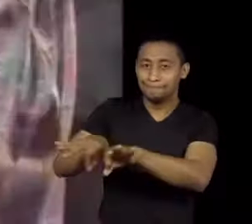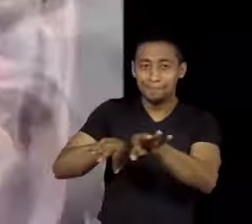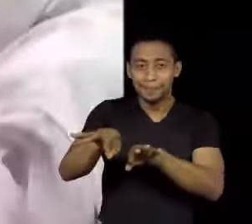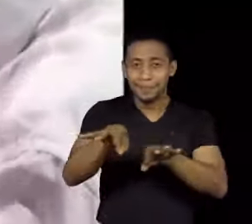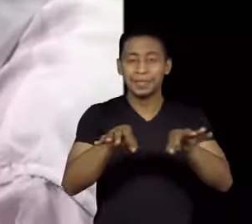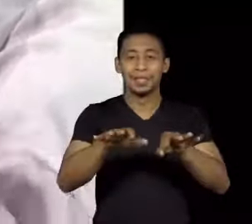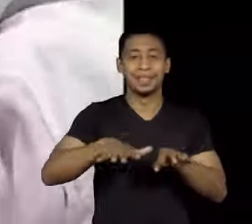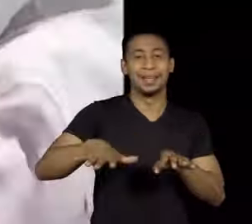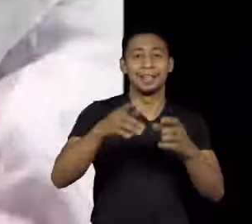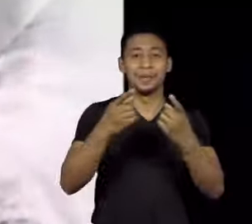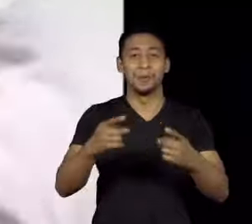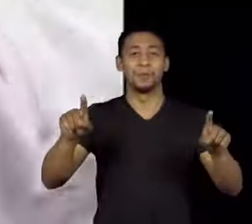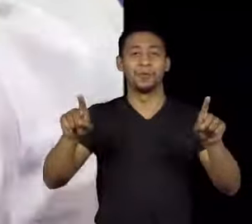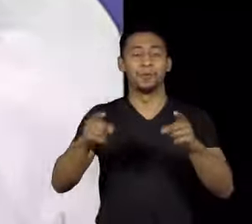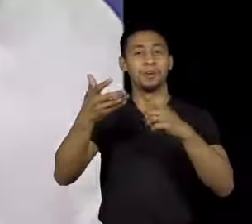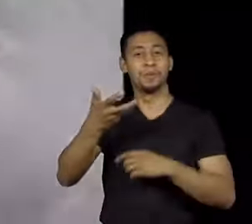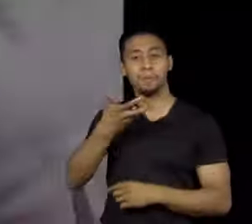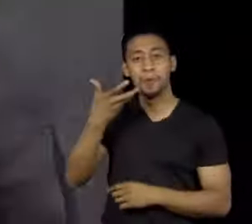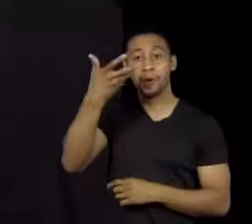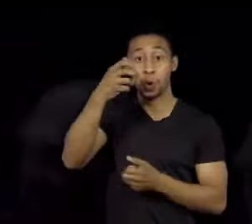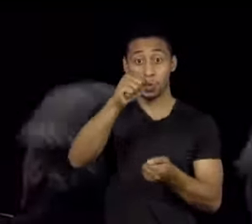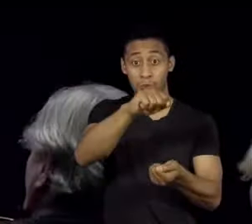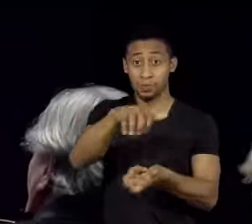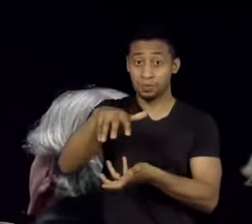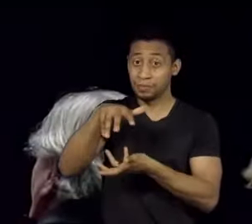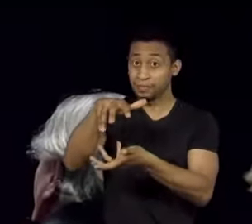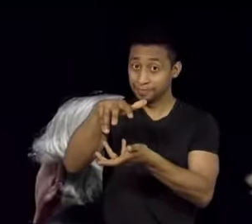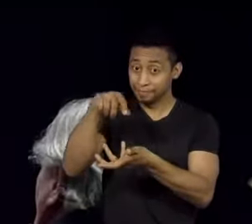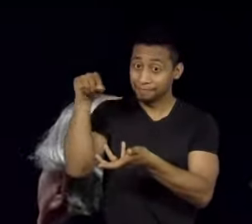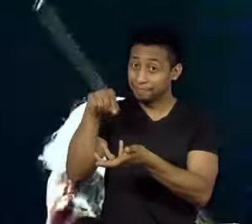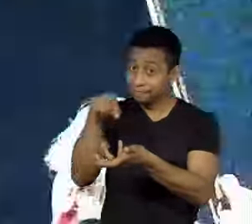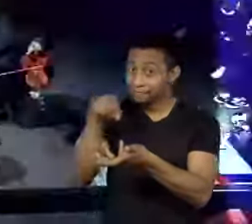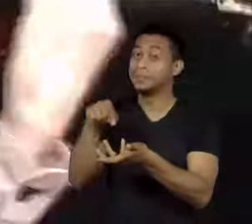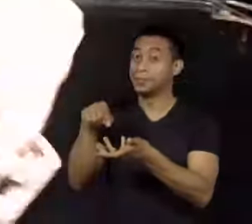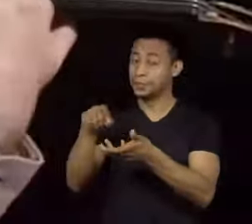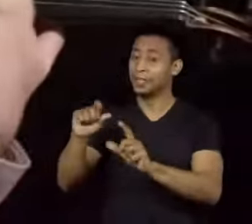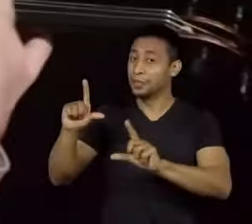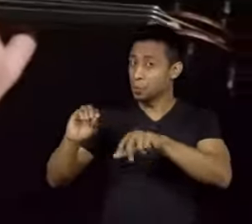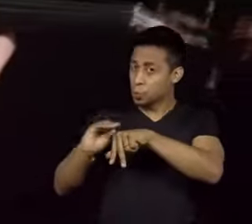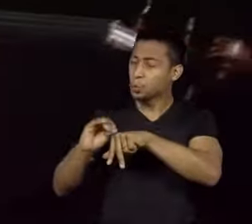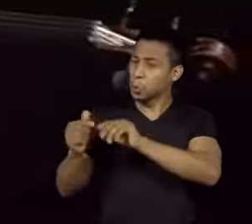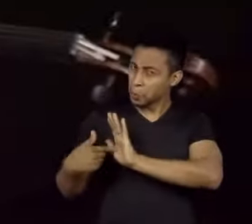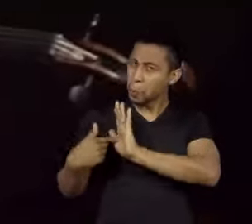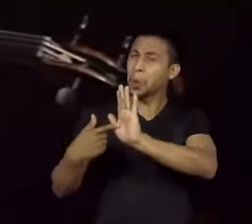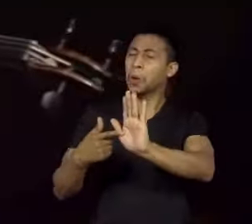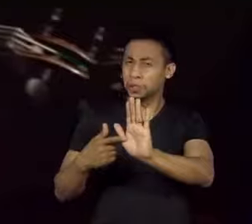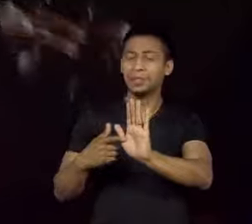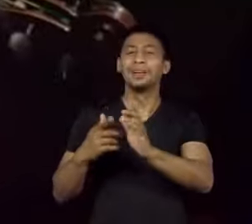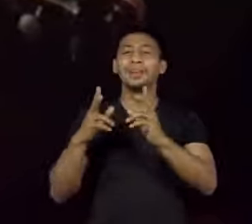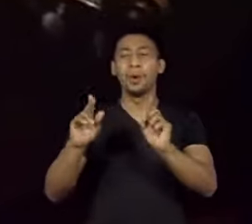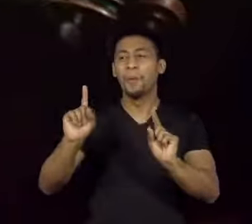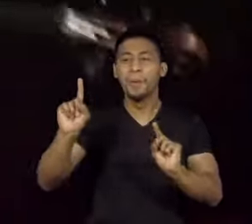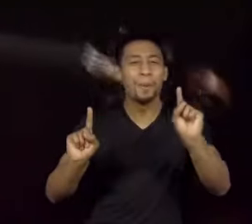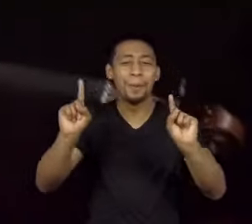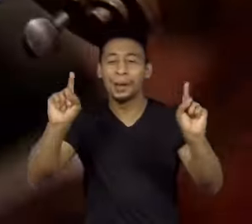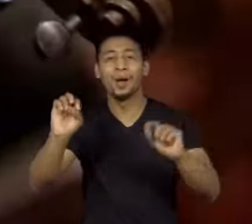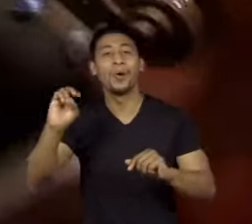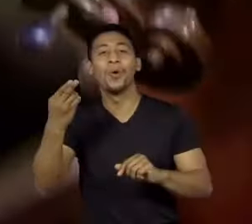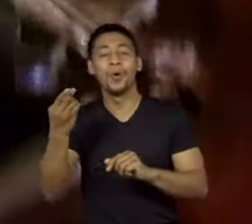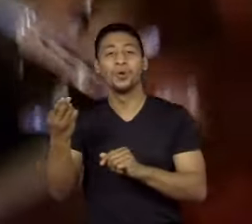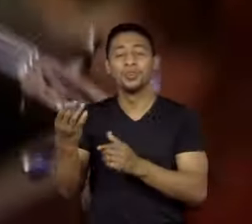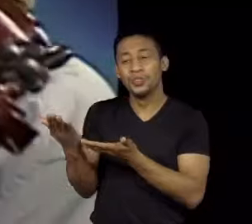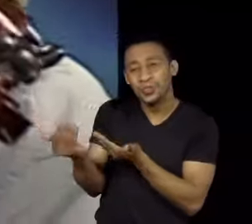da música erudita do mundo. É uma espécie de reality show ou um programa de calouros em que